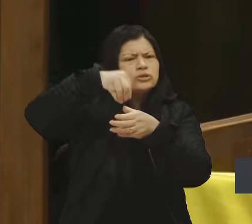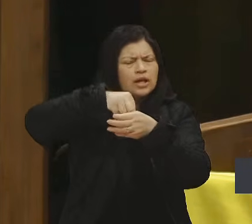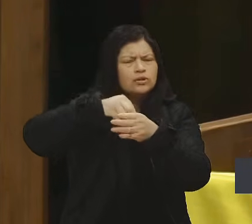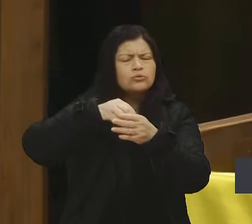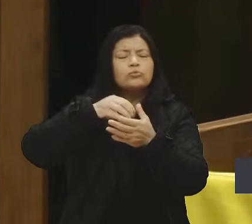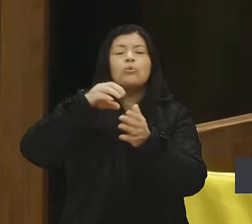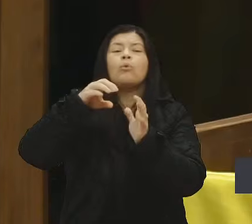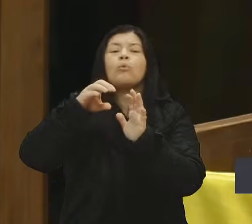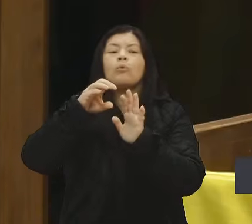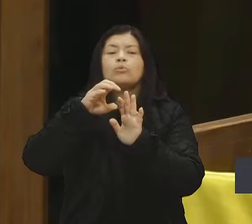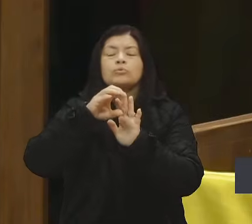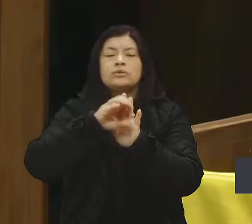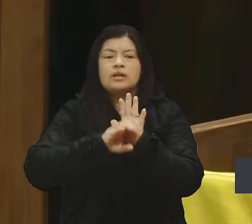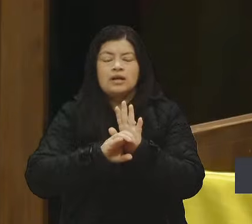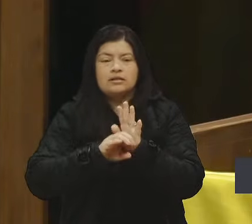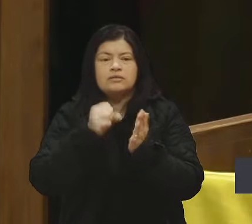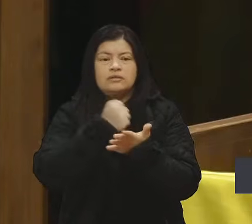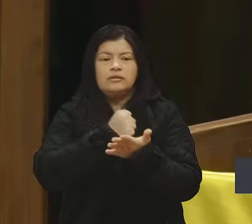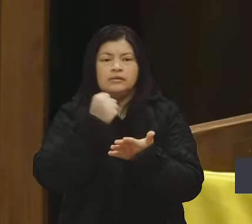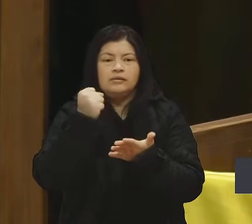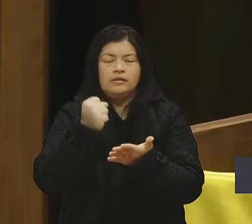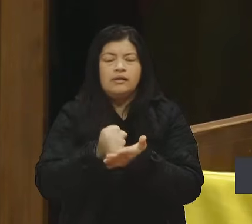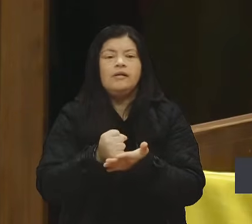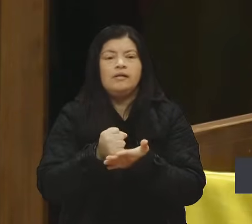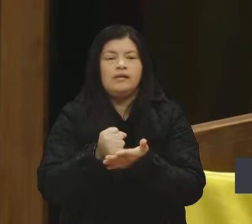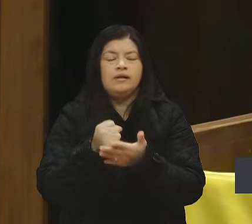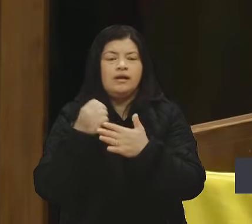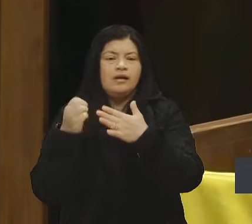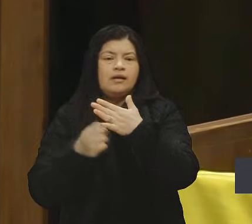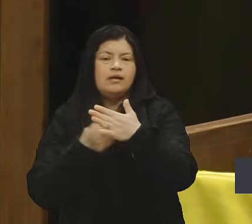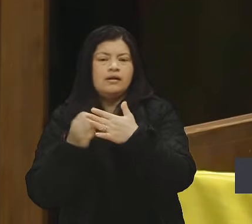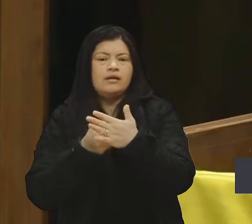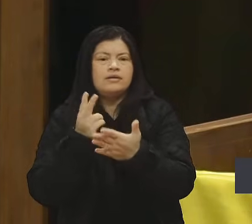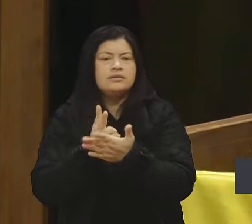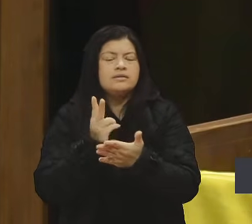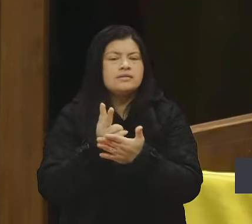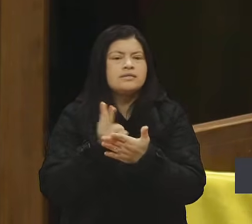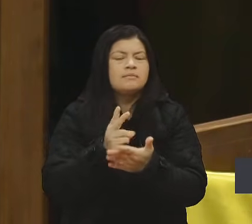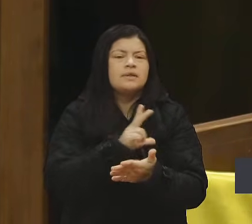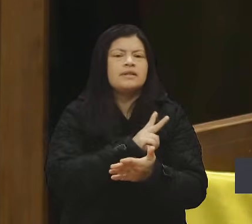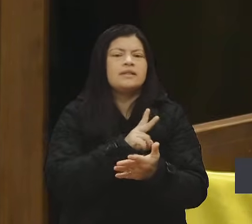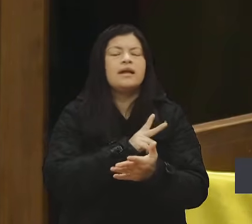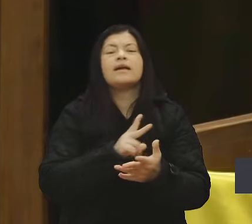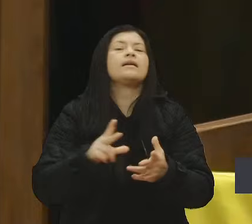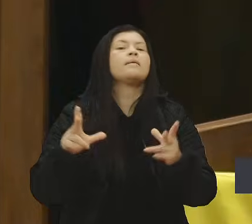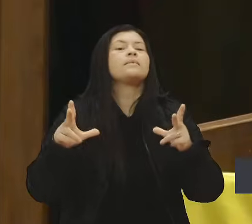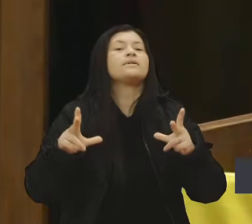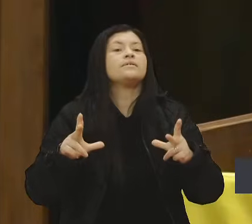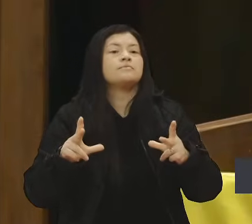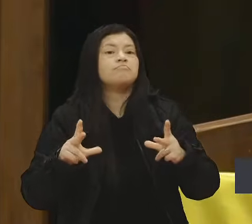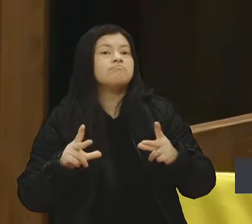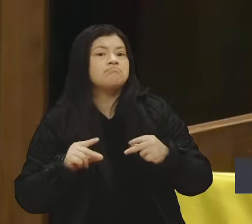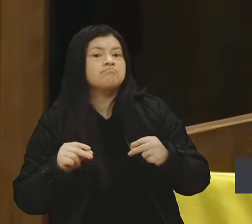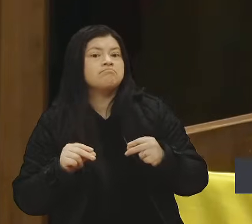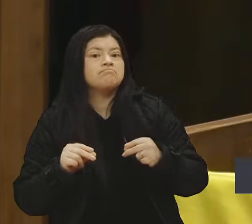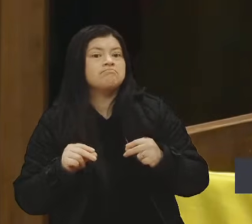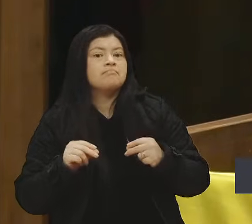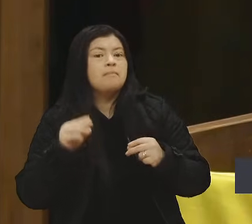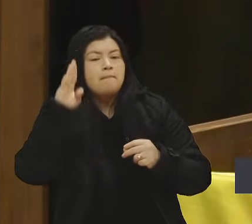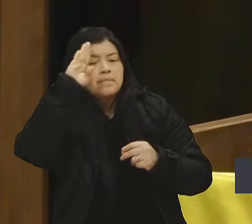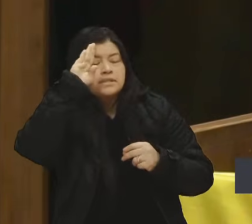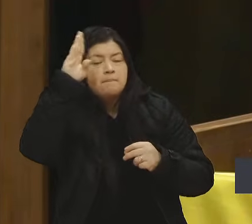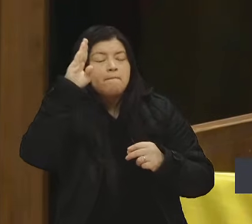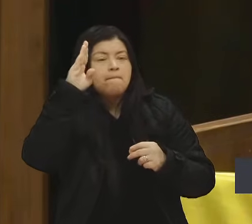contrato garantem que a empresa sempre tem prioridade em receber pagamento. Então, se atrasar salário,